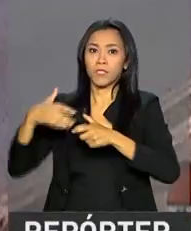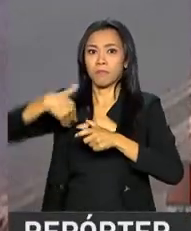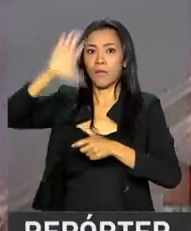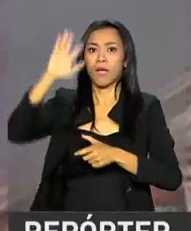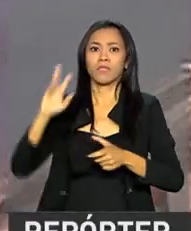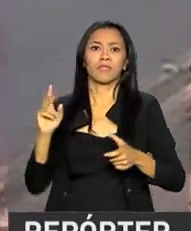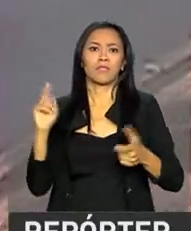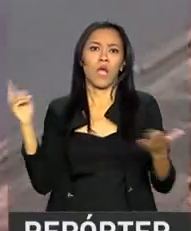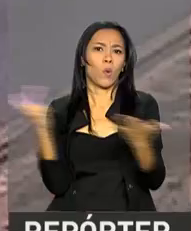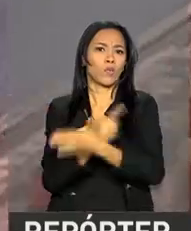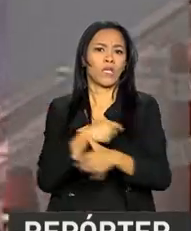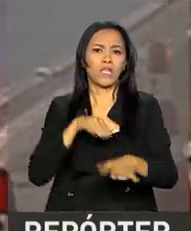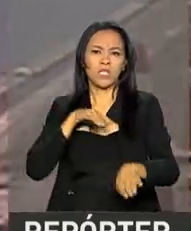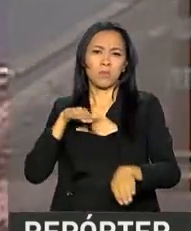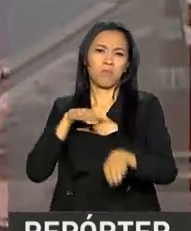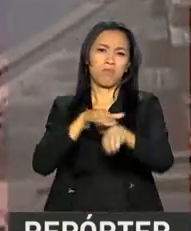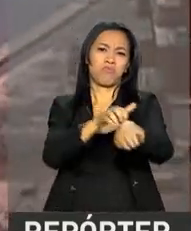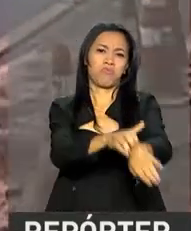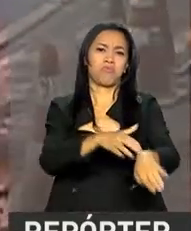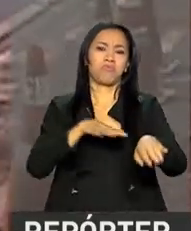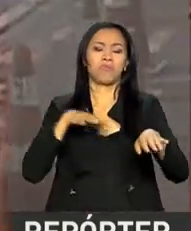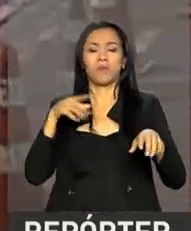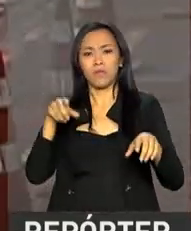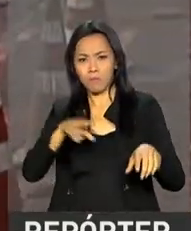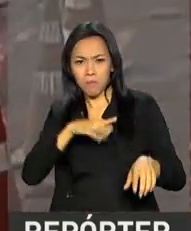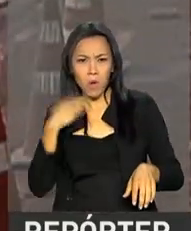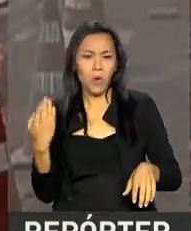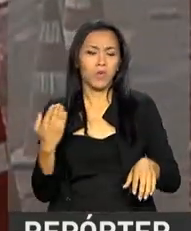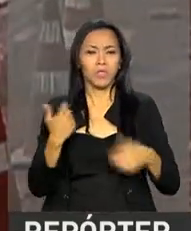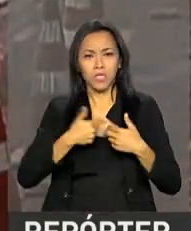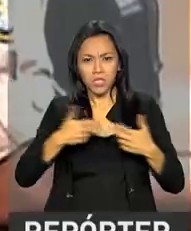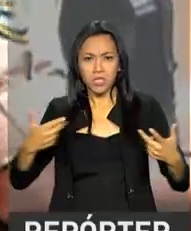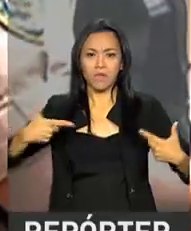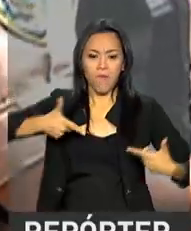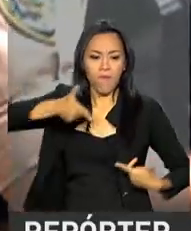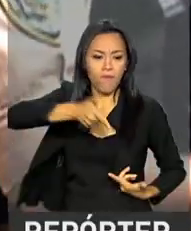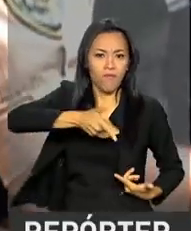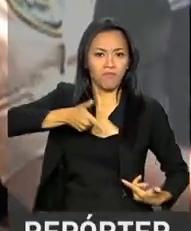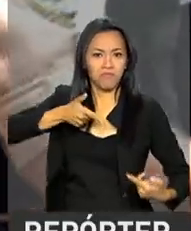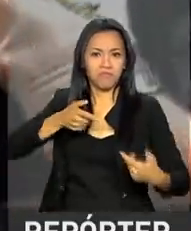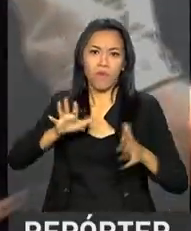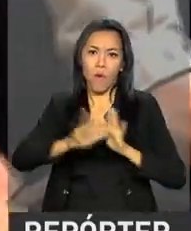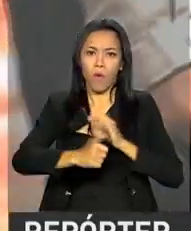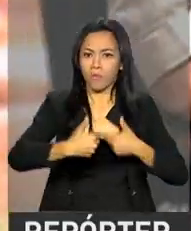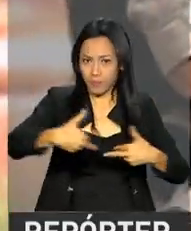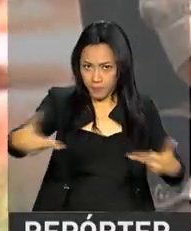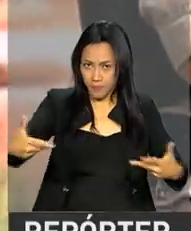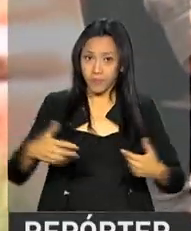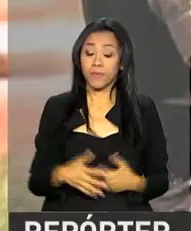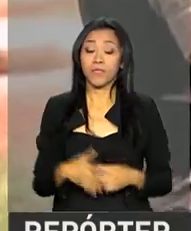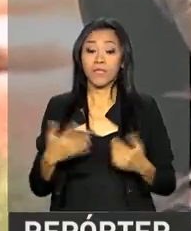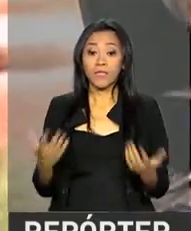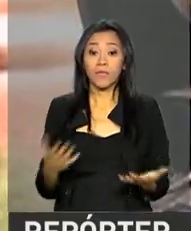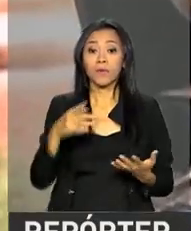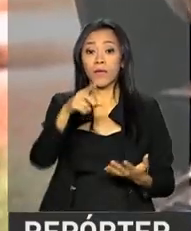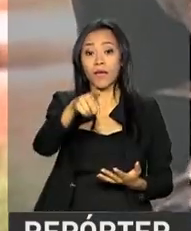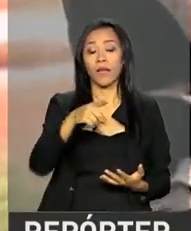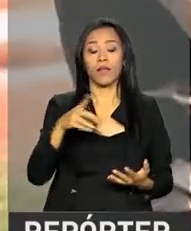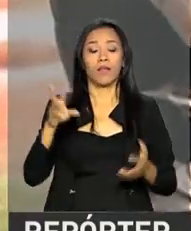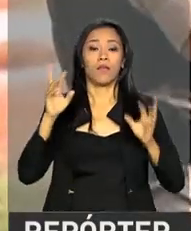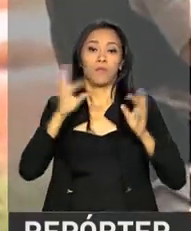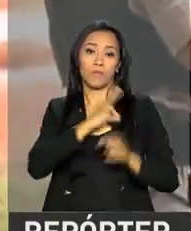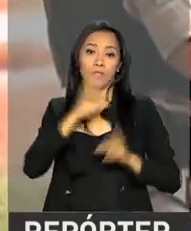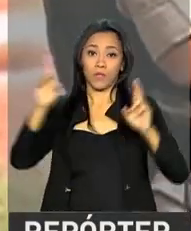de acidentes com mortes e também de criminalidade a prf prioriza ações preventivas